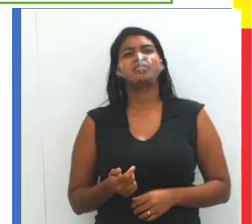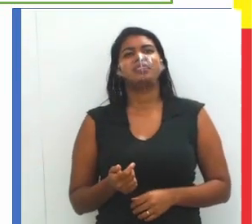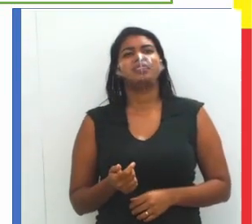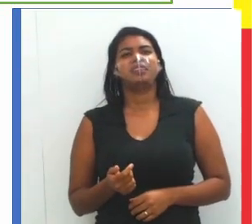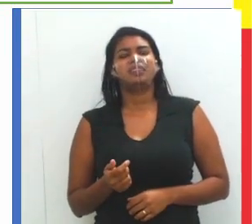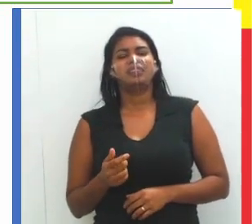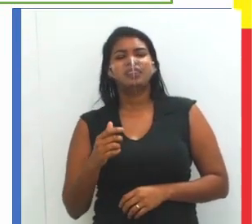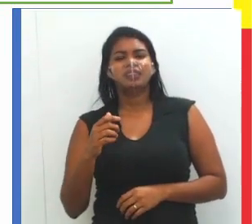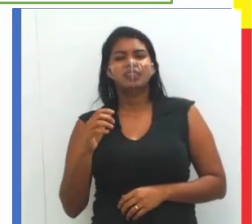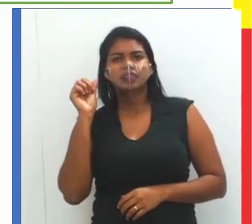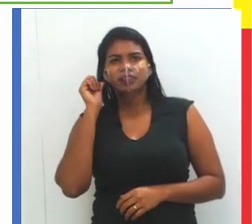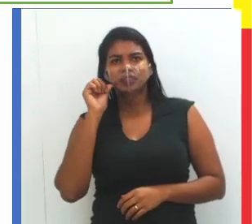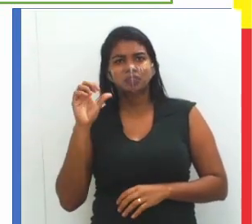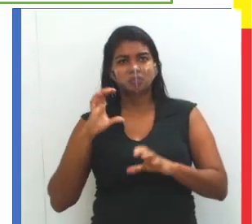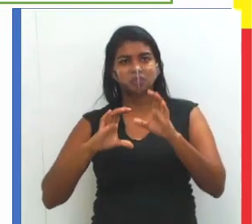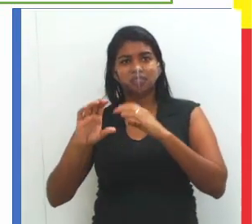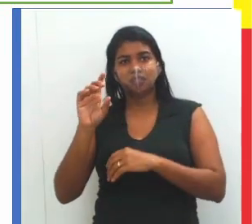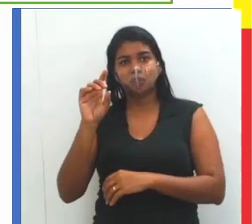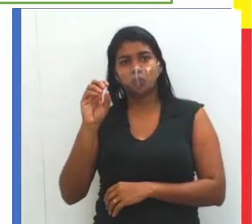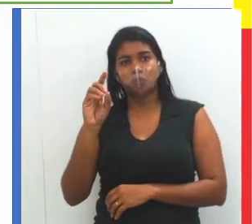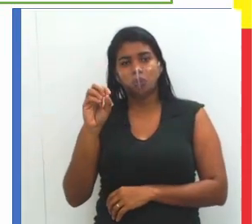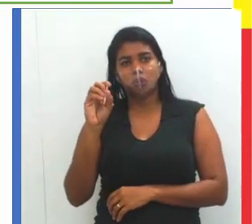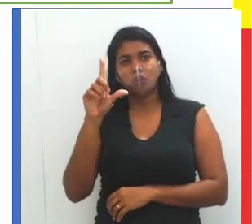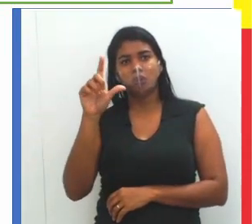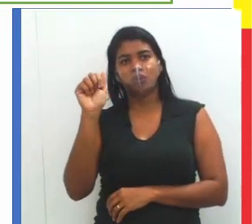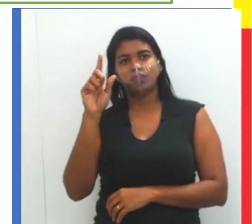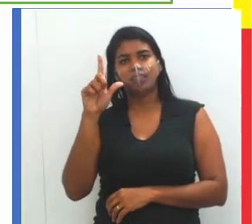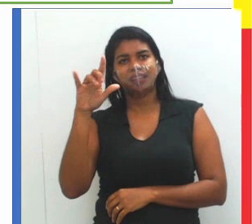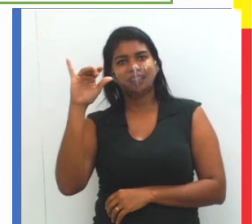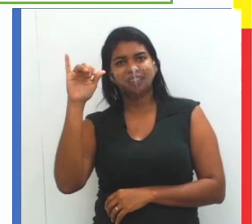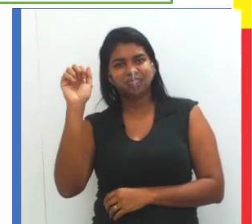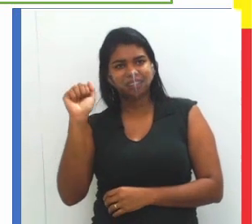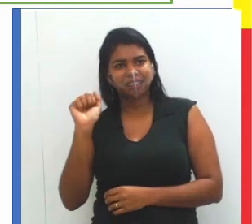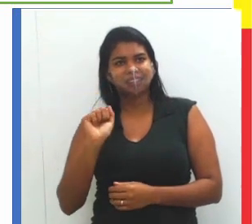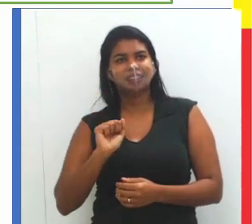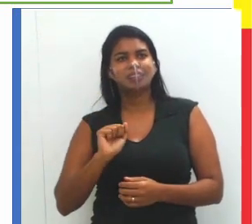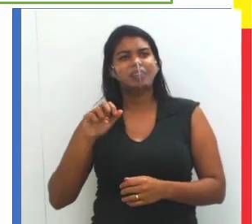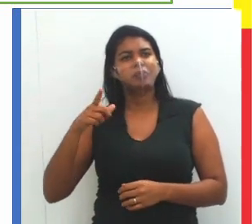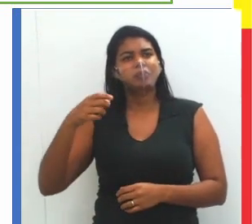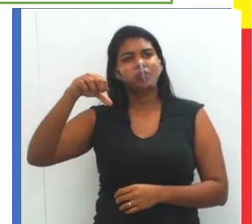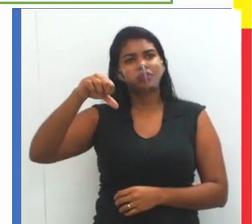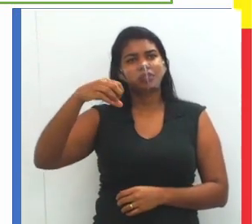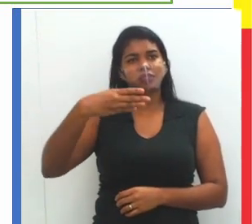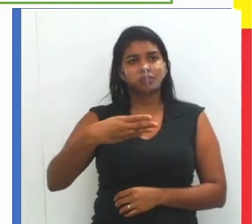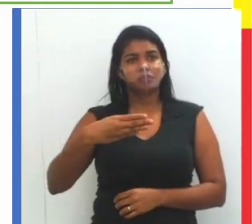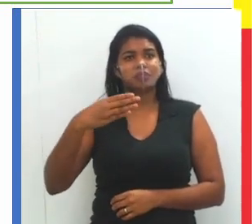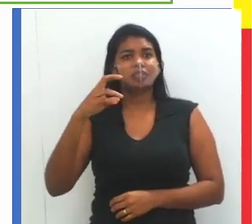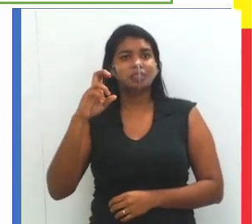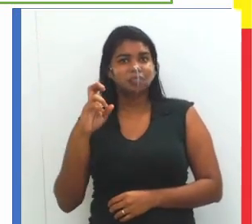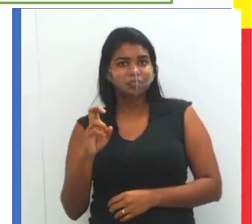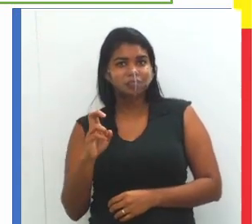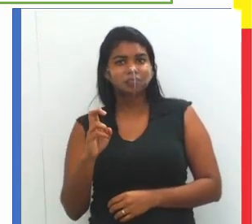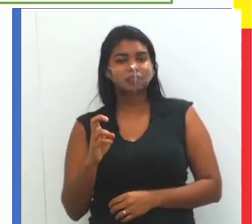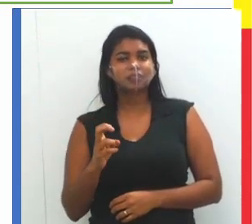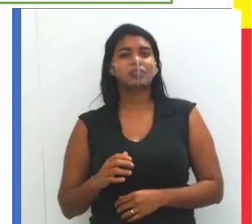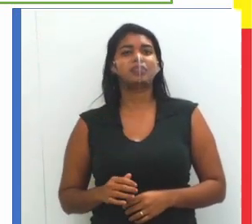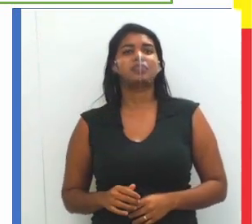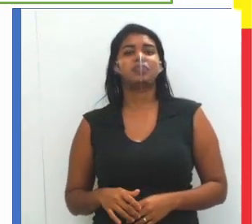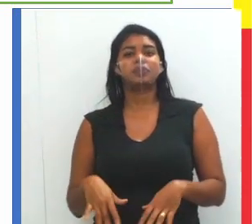com a cantora e dançarina Odaléia Guedes dos Santos, e em 1945,